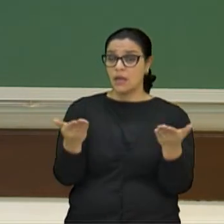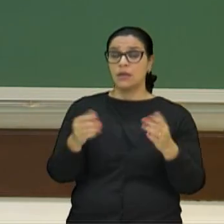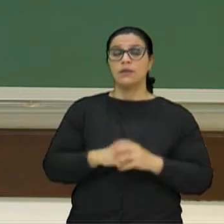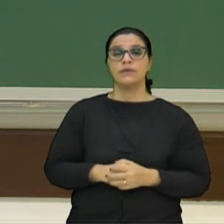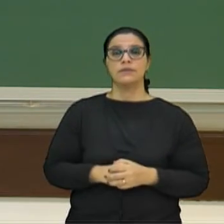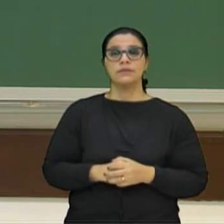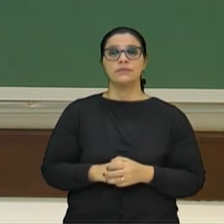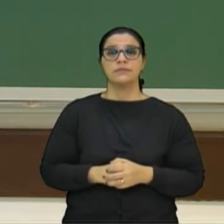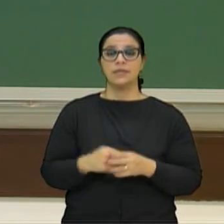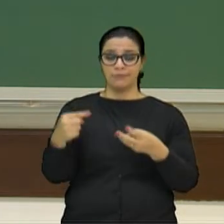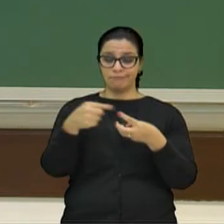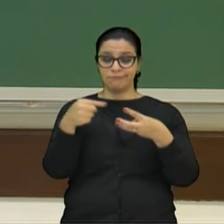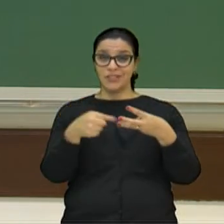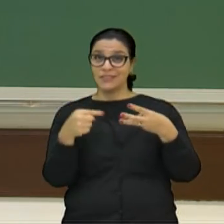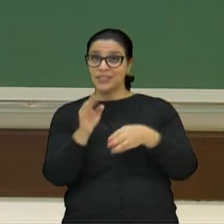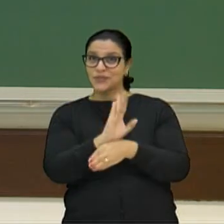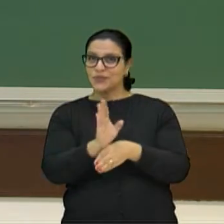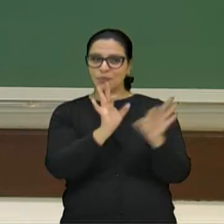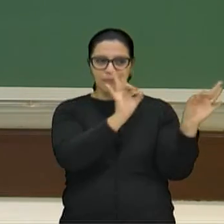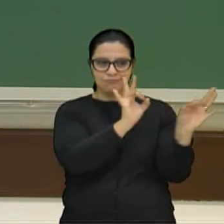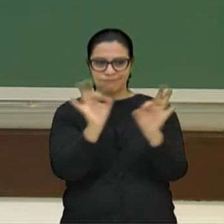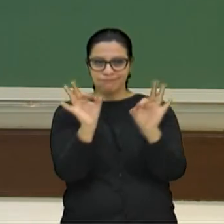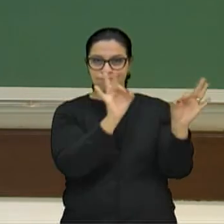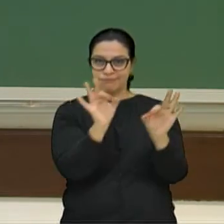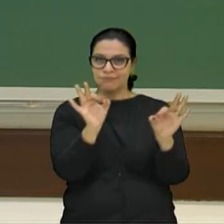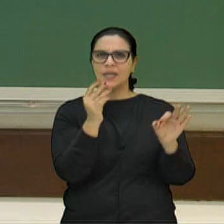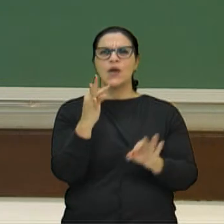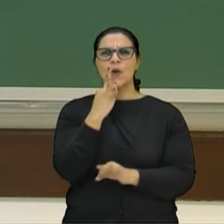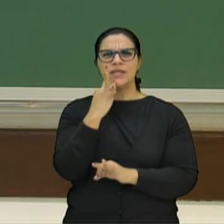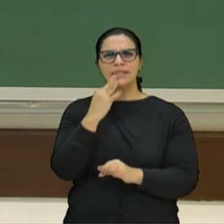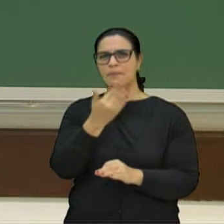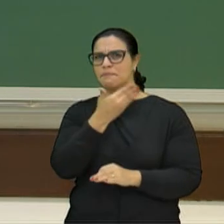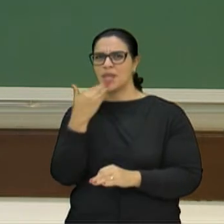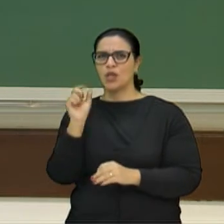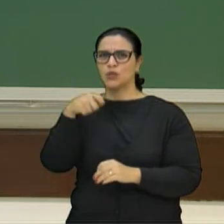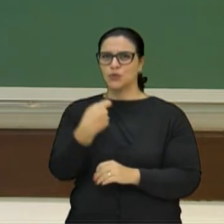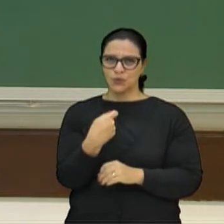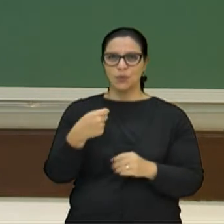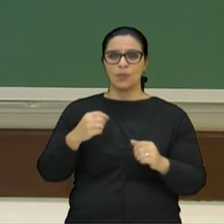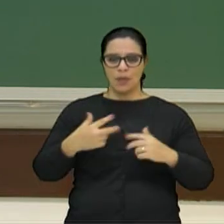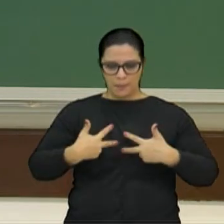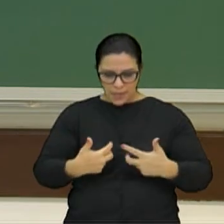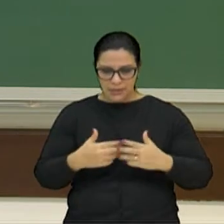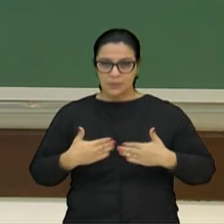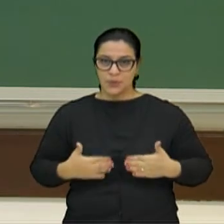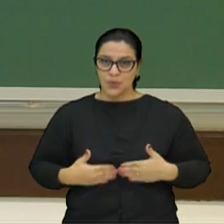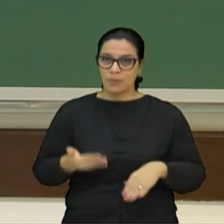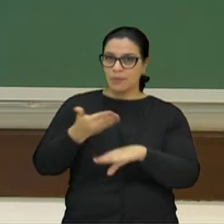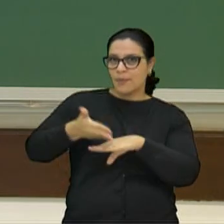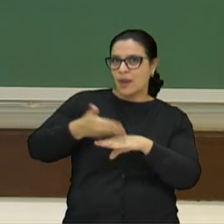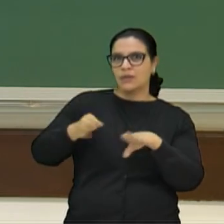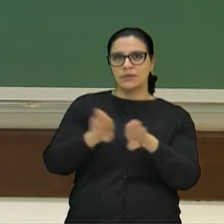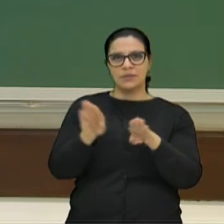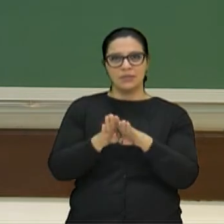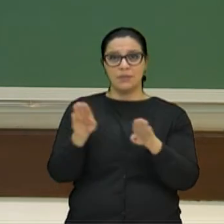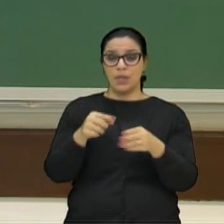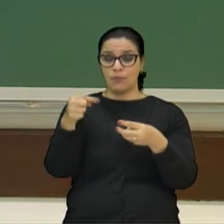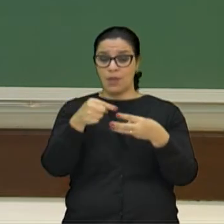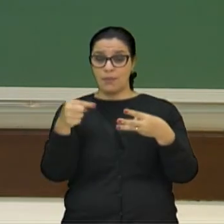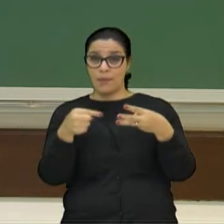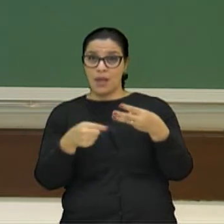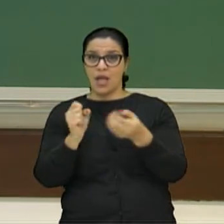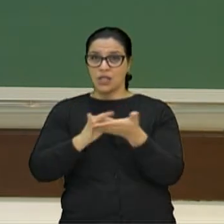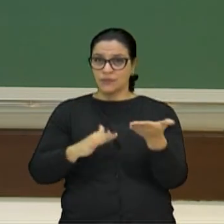e tem esses vídeos para acompanhar, para estar aprofundando melhor o conhecimento e depois estar praticando essas